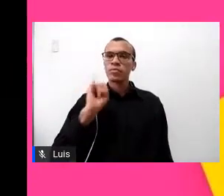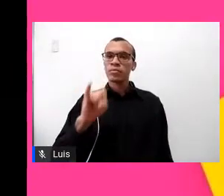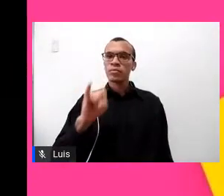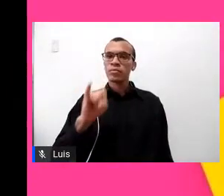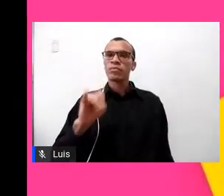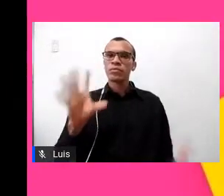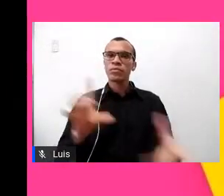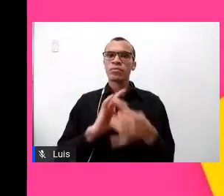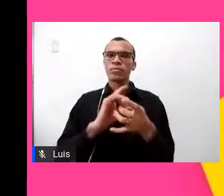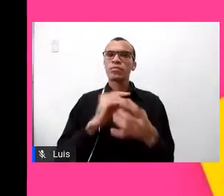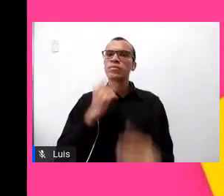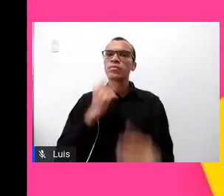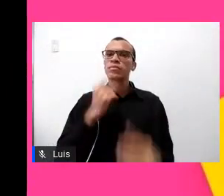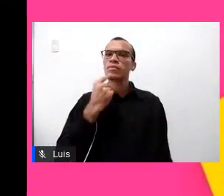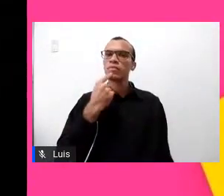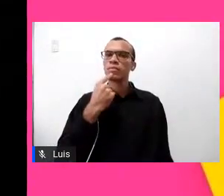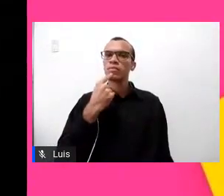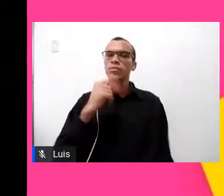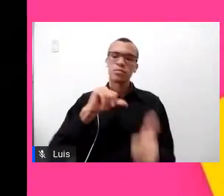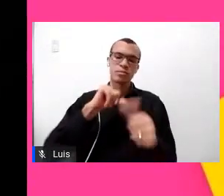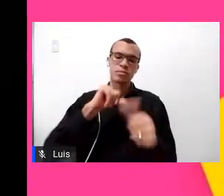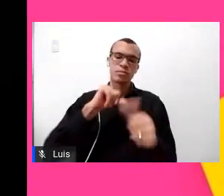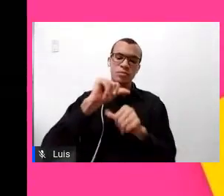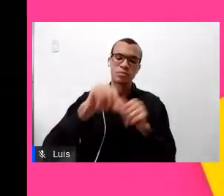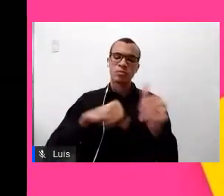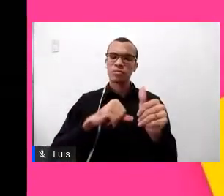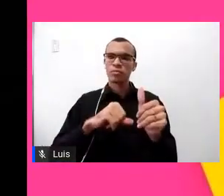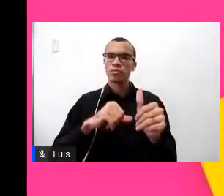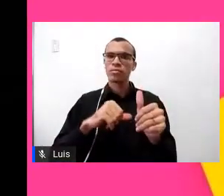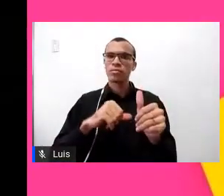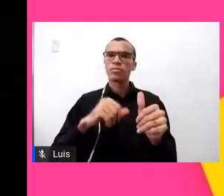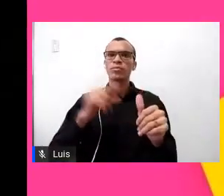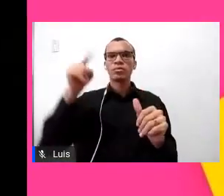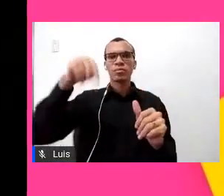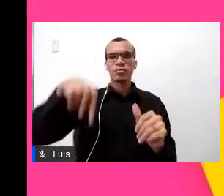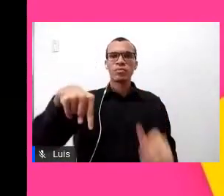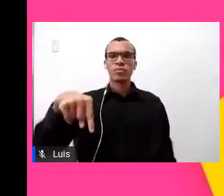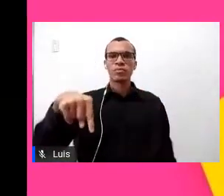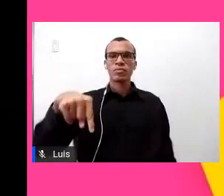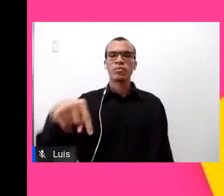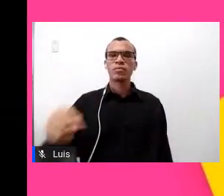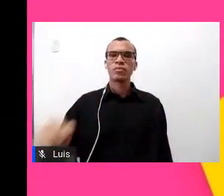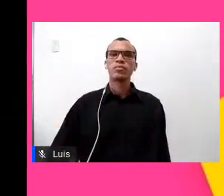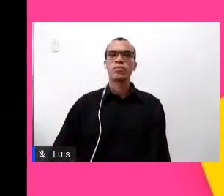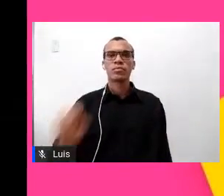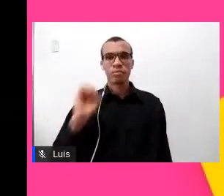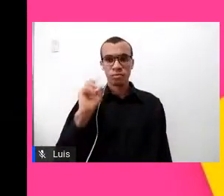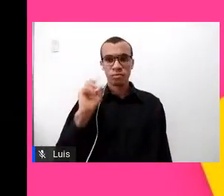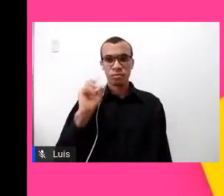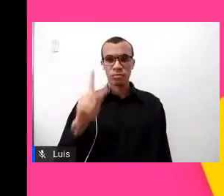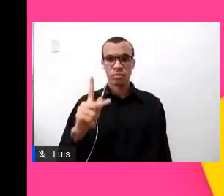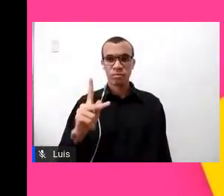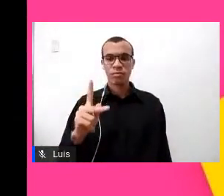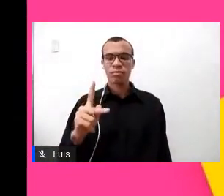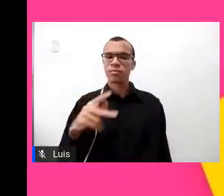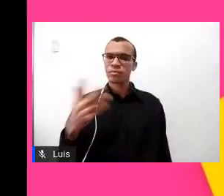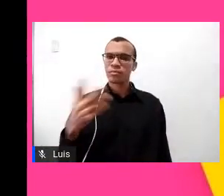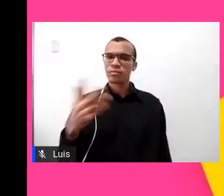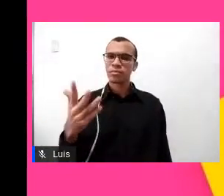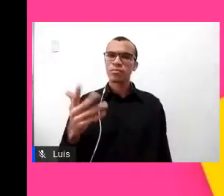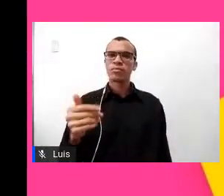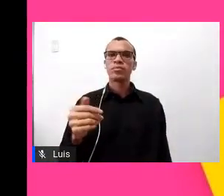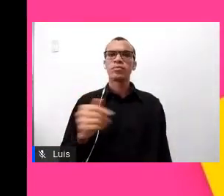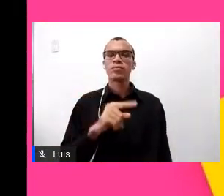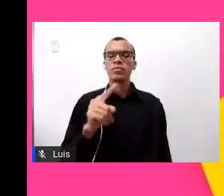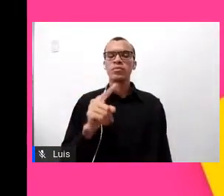o vermelho nesse ponto, ele desce. Ok? Com esse conceito, nós